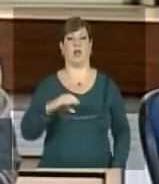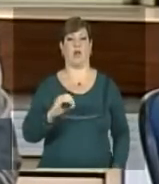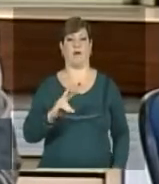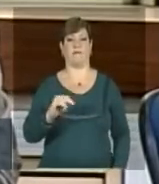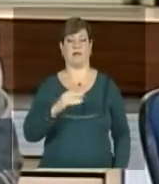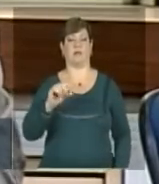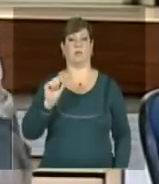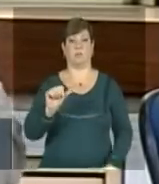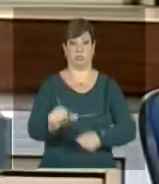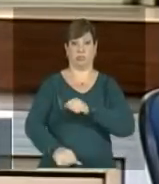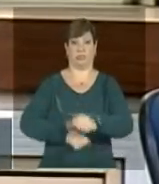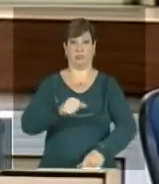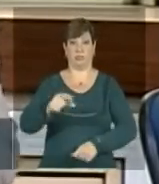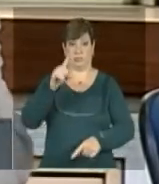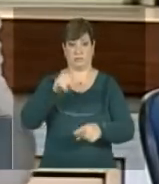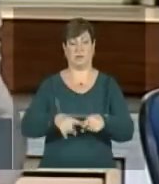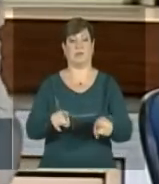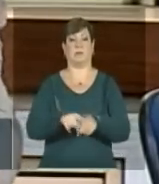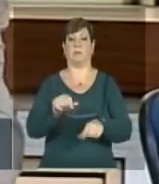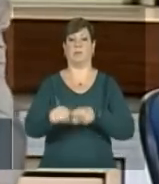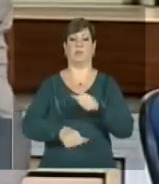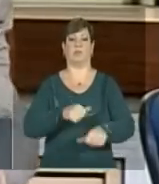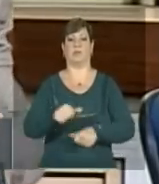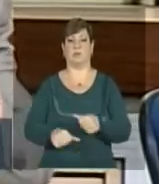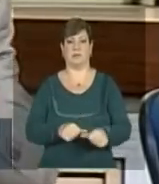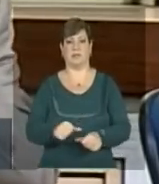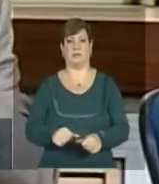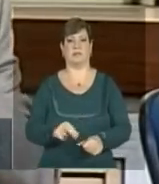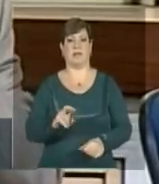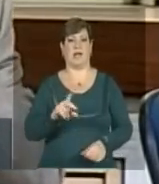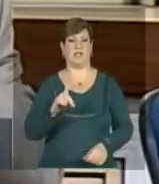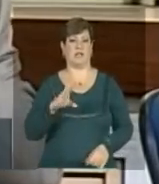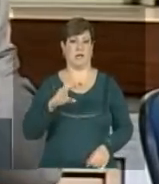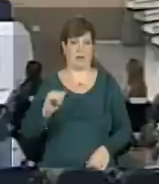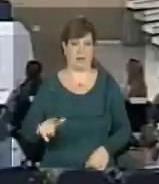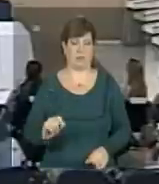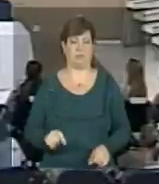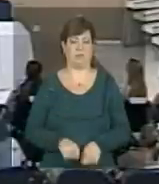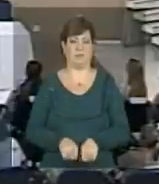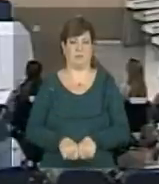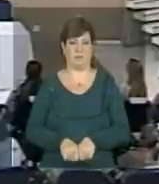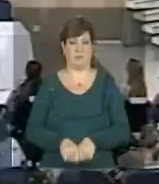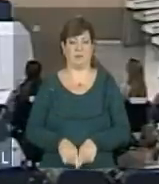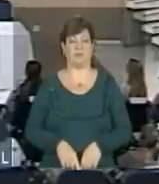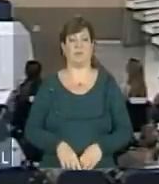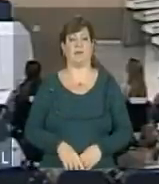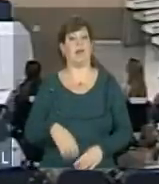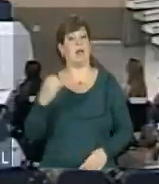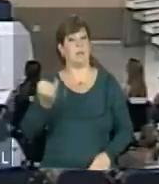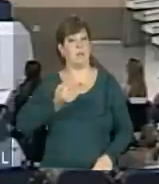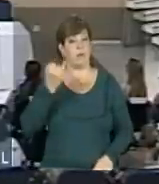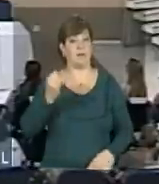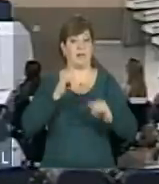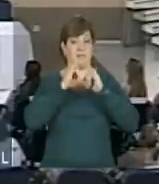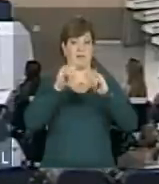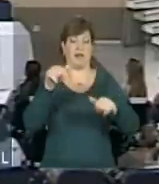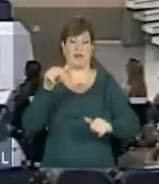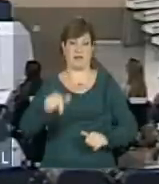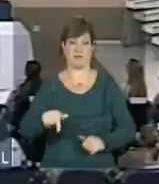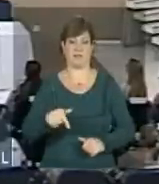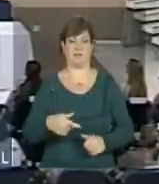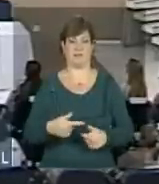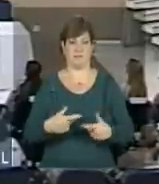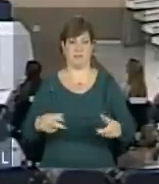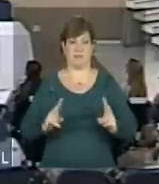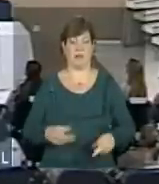mudanças radicais. É importante sempre a gente repetir este parágrafo, porque nós